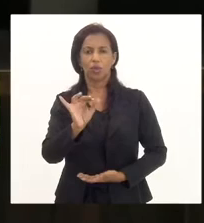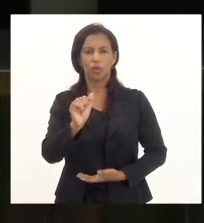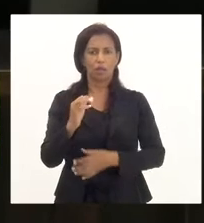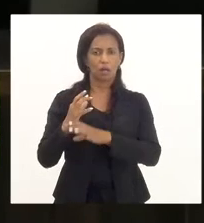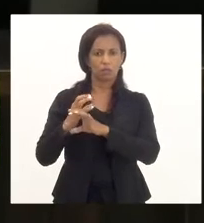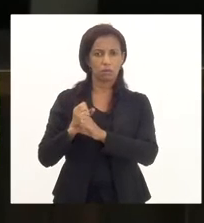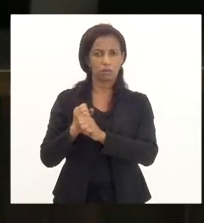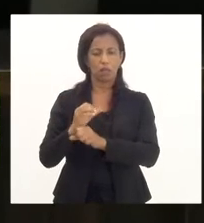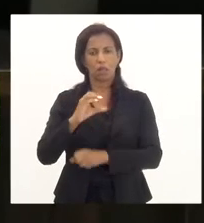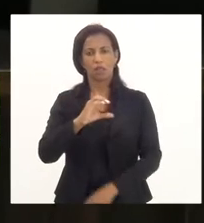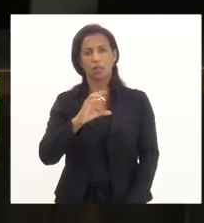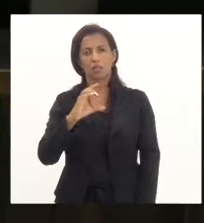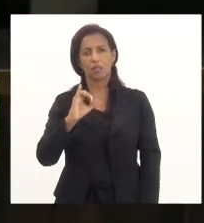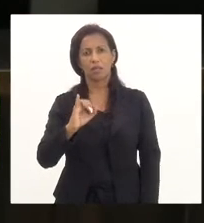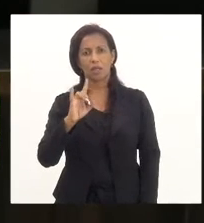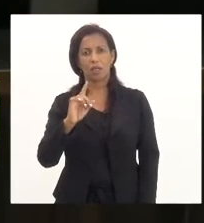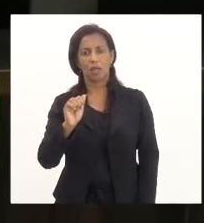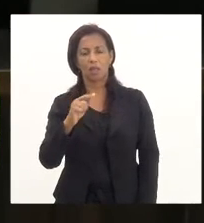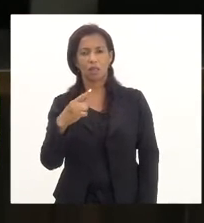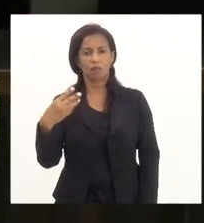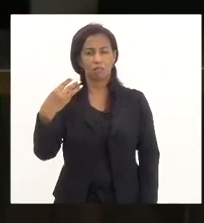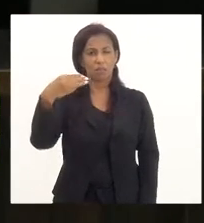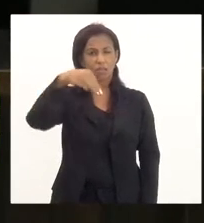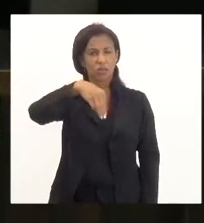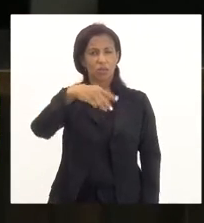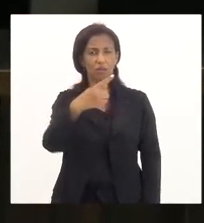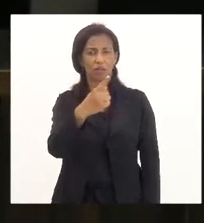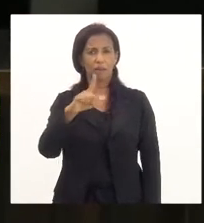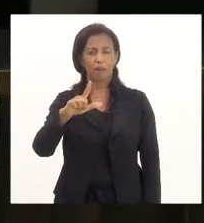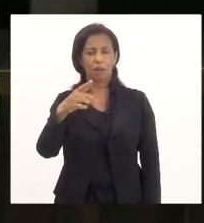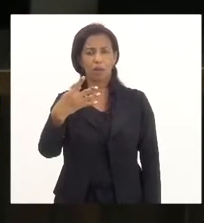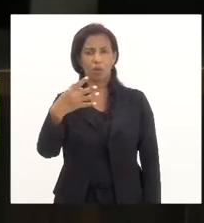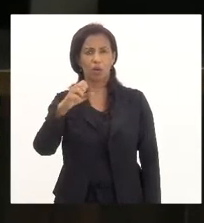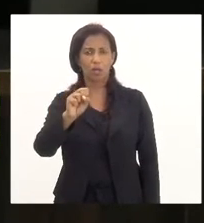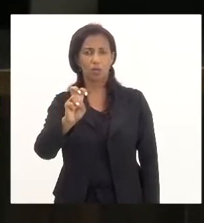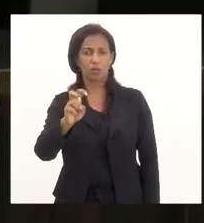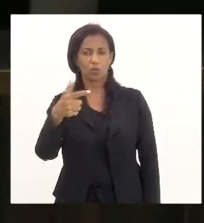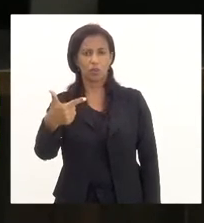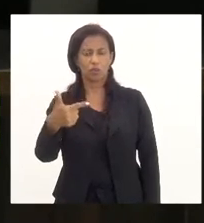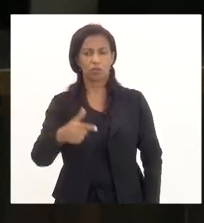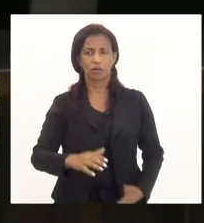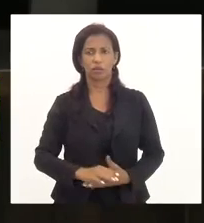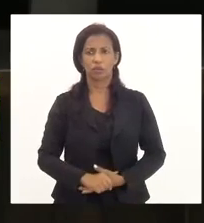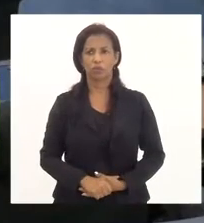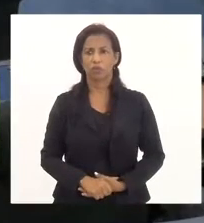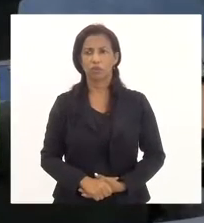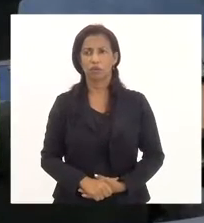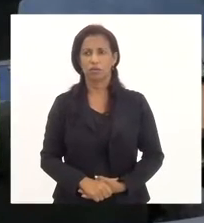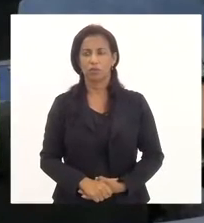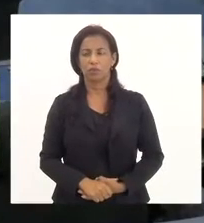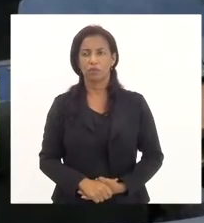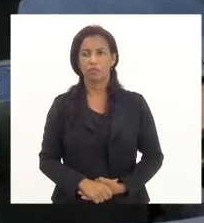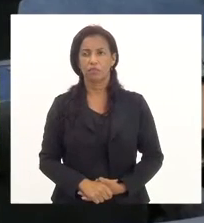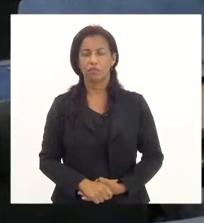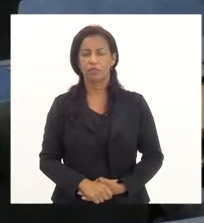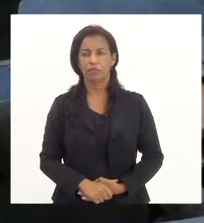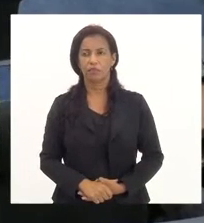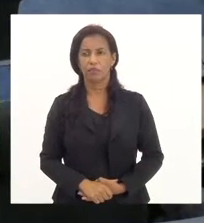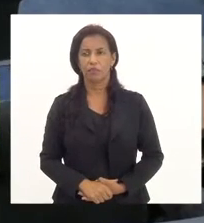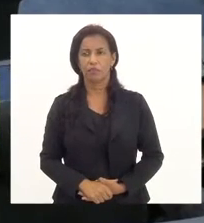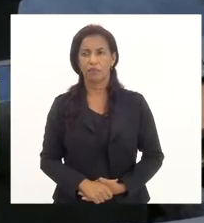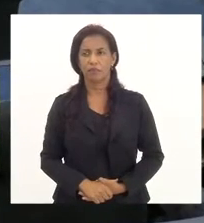dispõem de três minutos para falar sobre o PL 4852 Bom